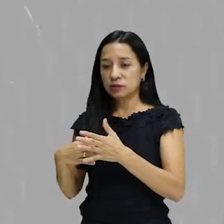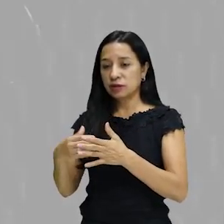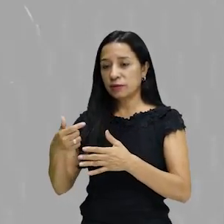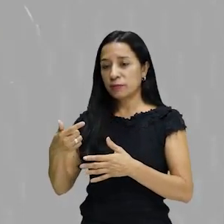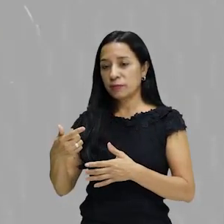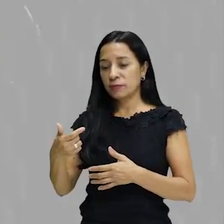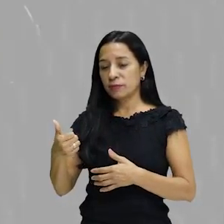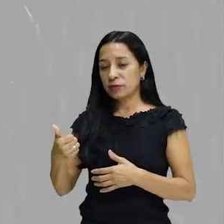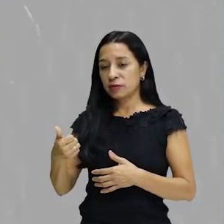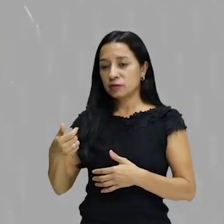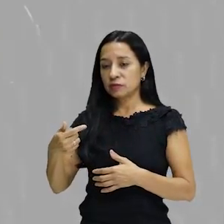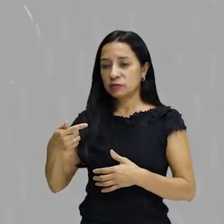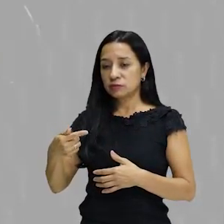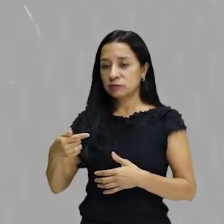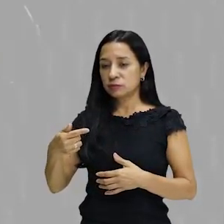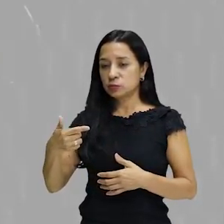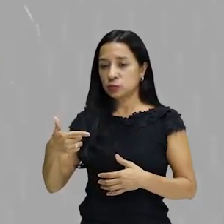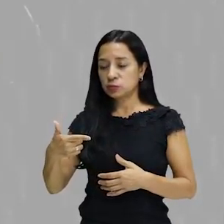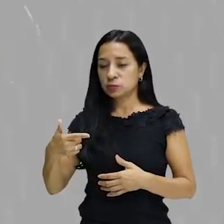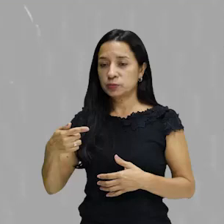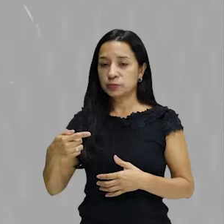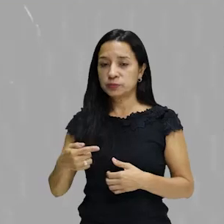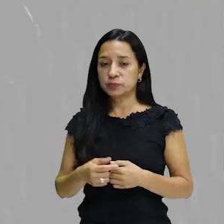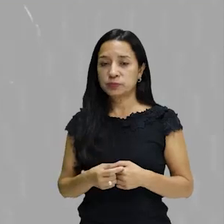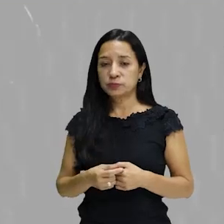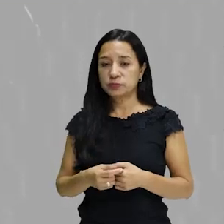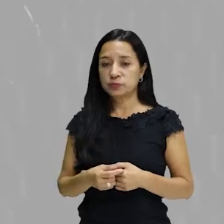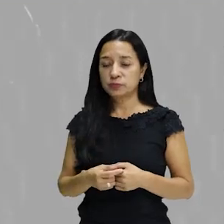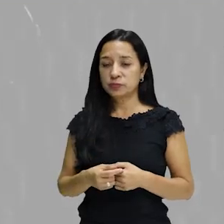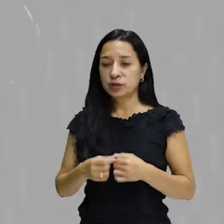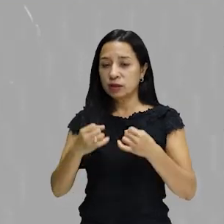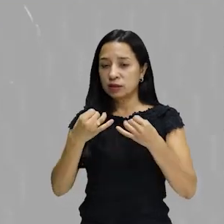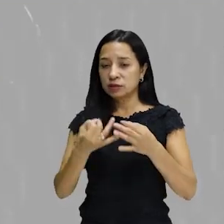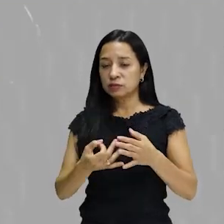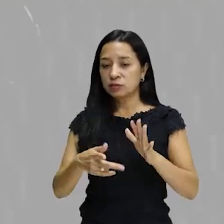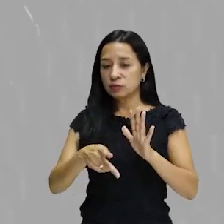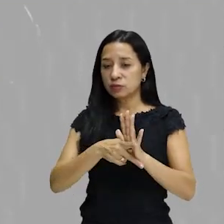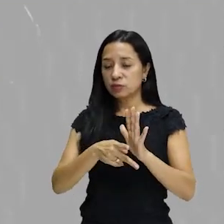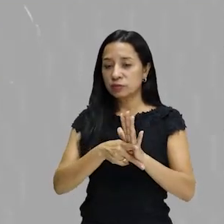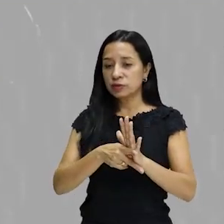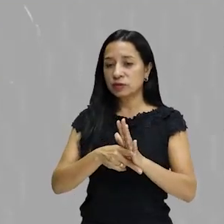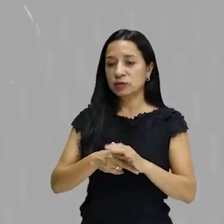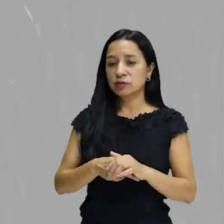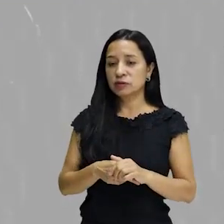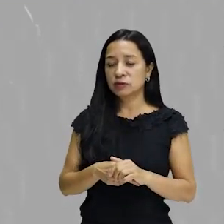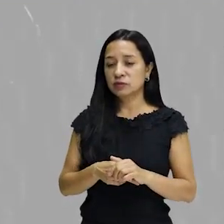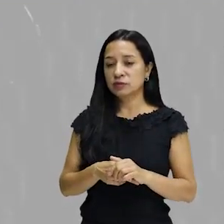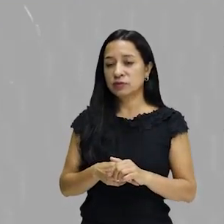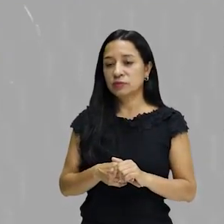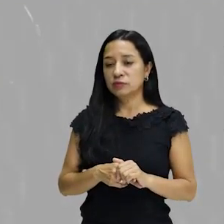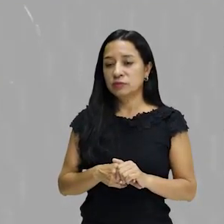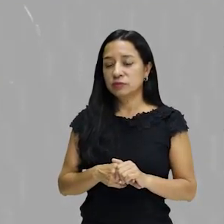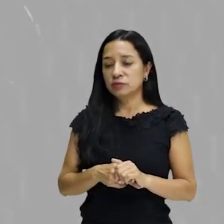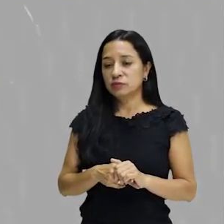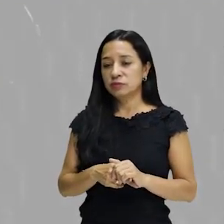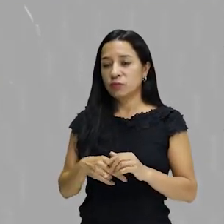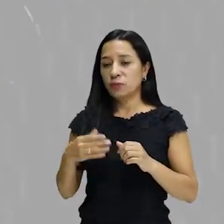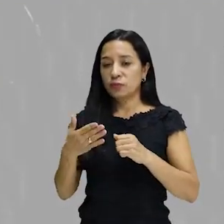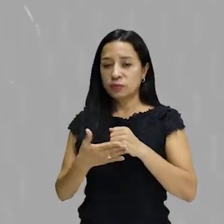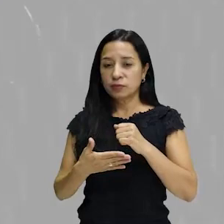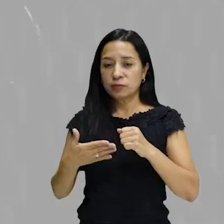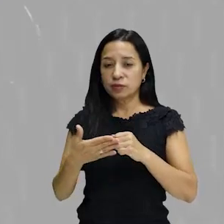força fundamental que determina o movimento dos corpos celestes, né? No caso, ele vai falar sobre a gravidade, né?